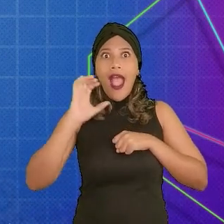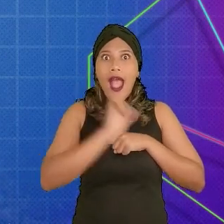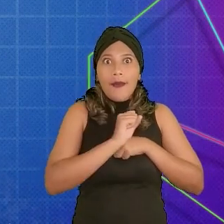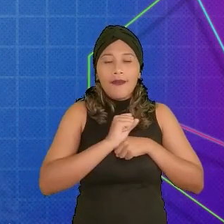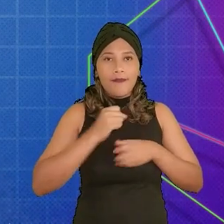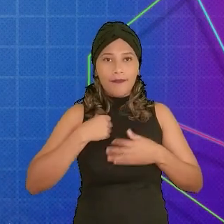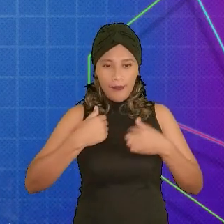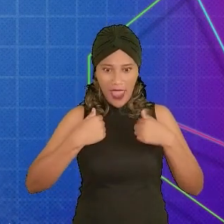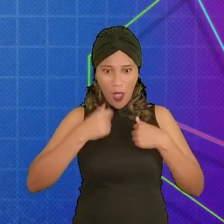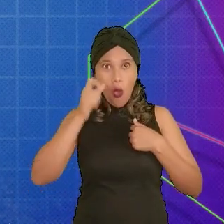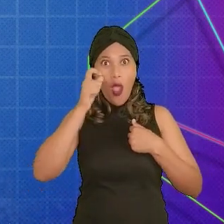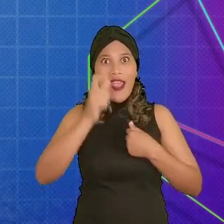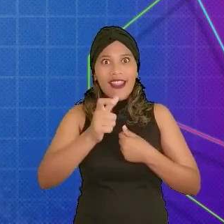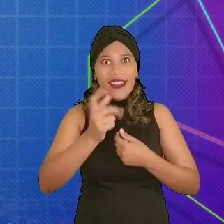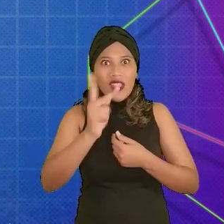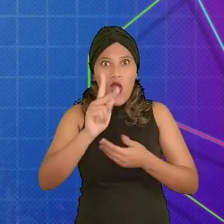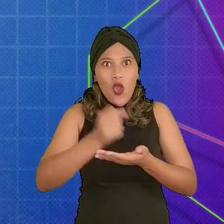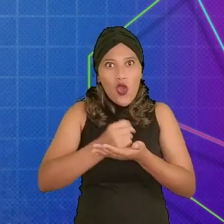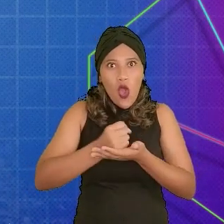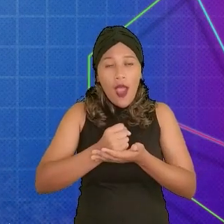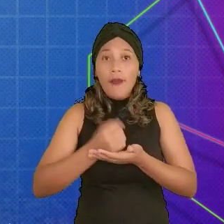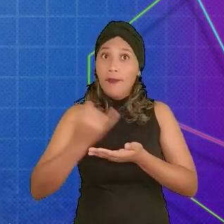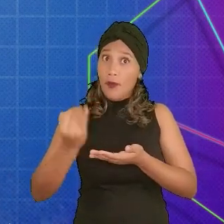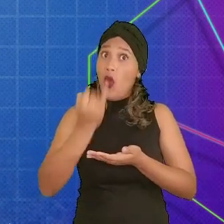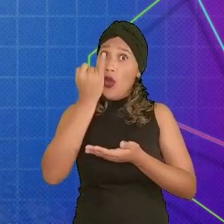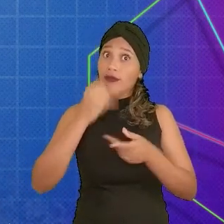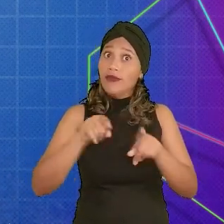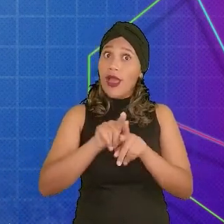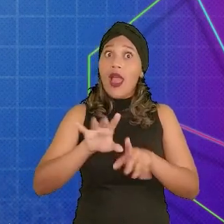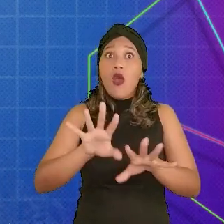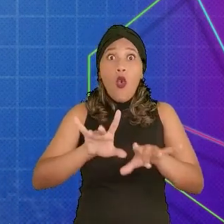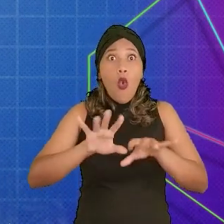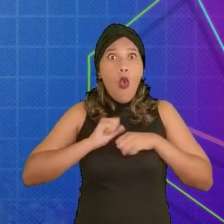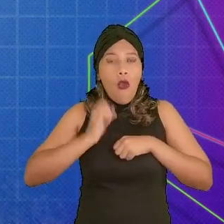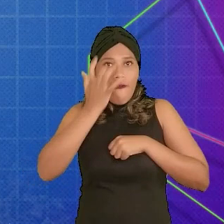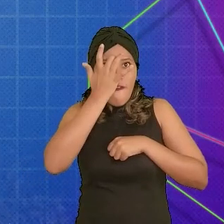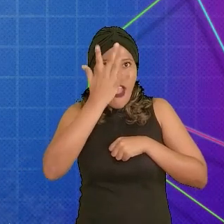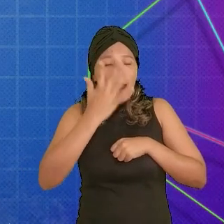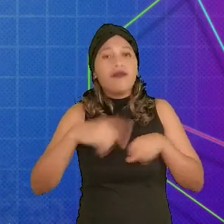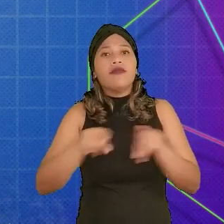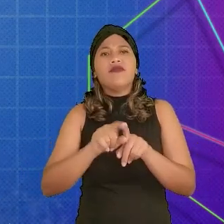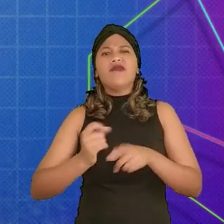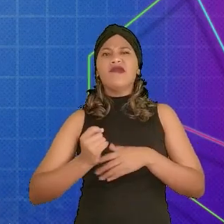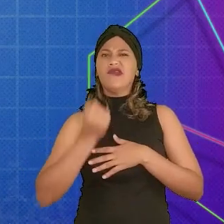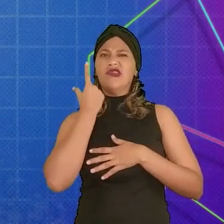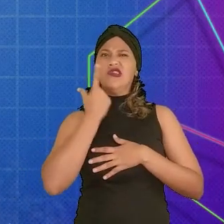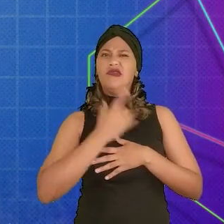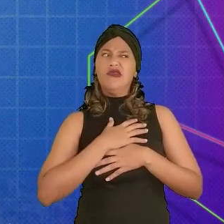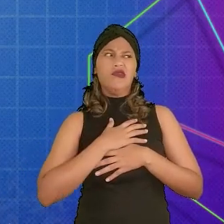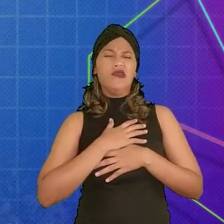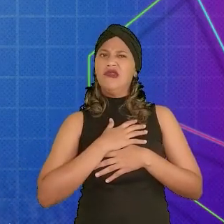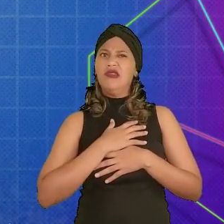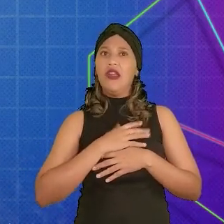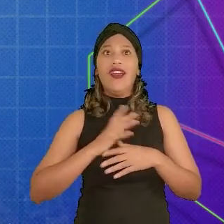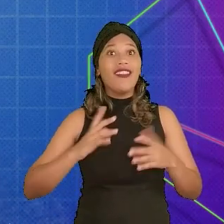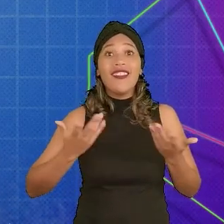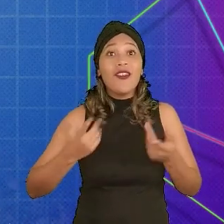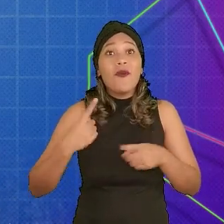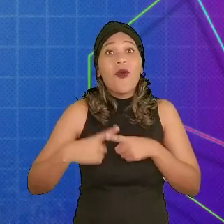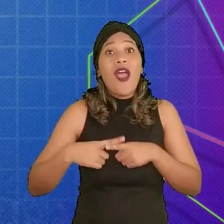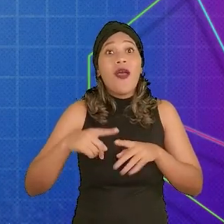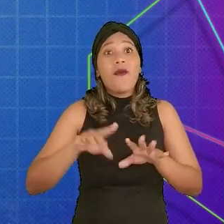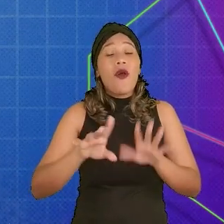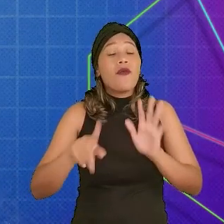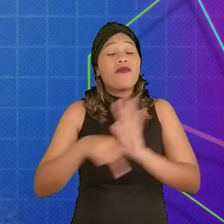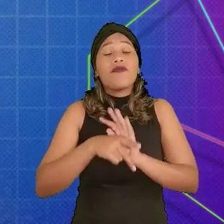jogador ao jogar o jogo, o que é muito importante. Além disso, não vai gerar muita estranheza em quem joga, justamente por